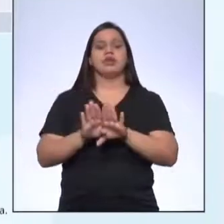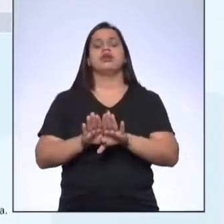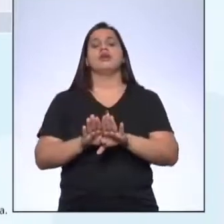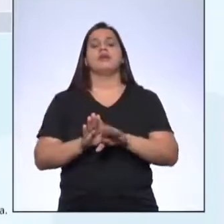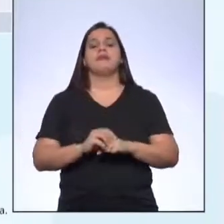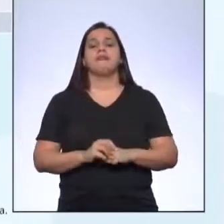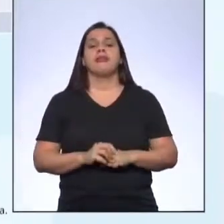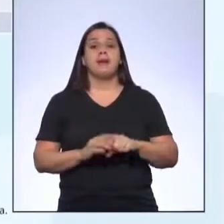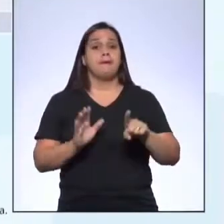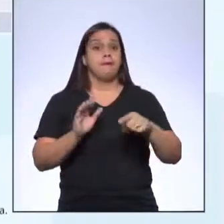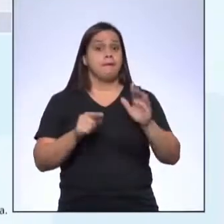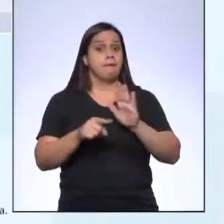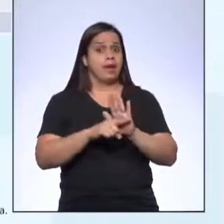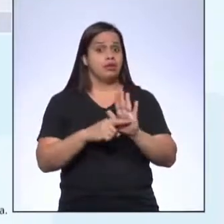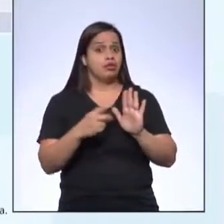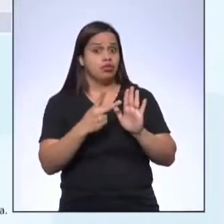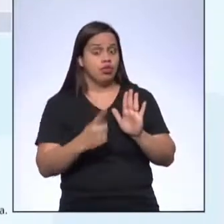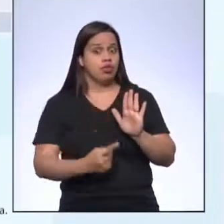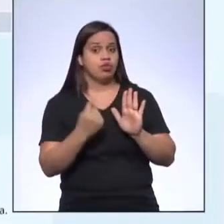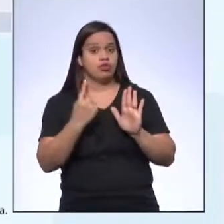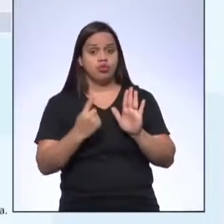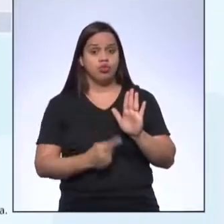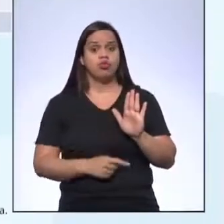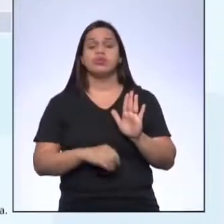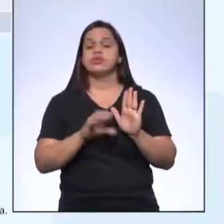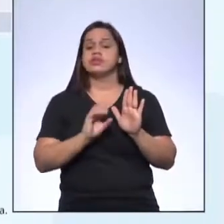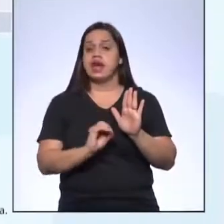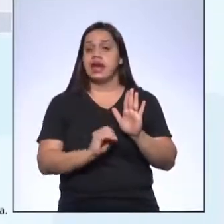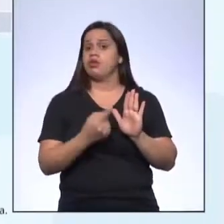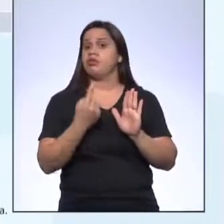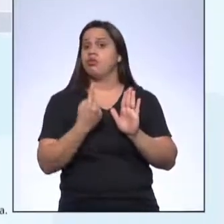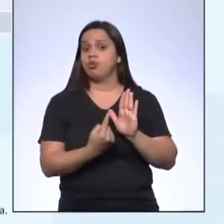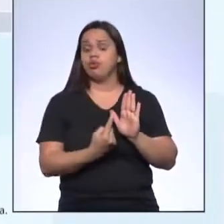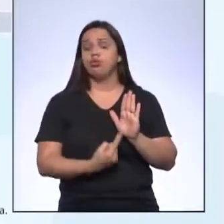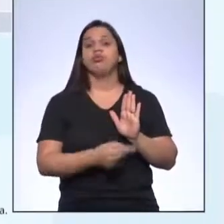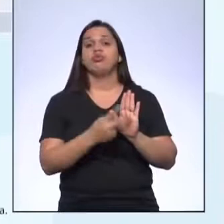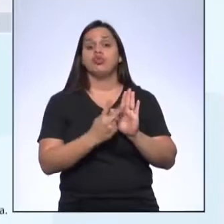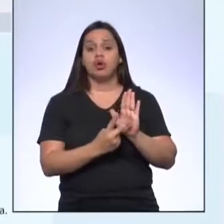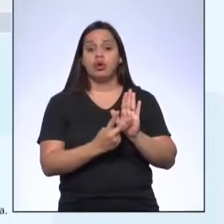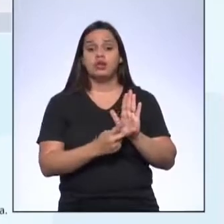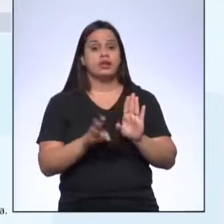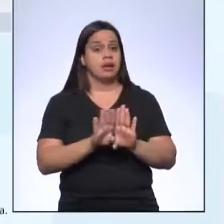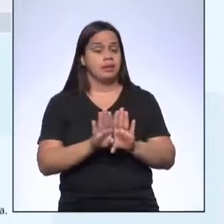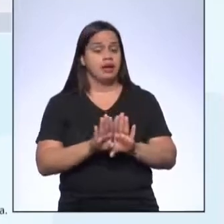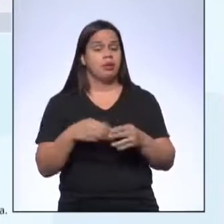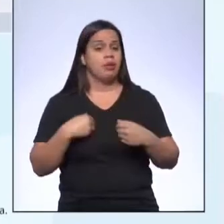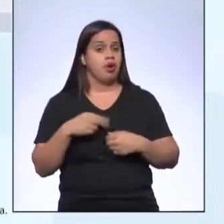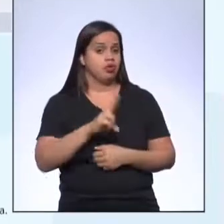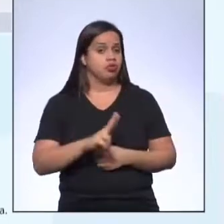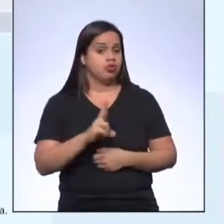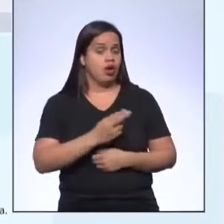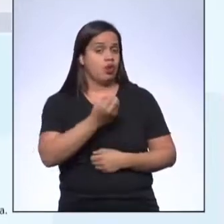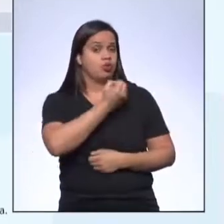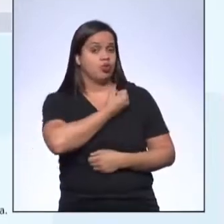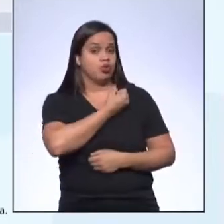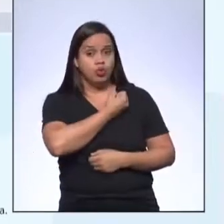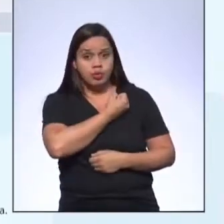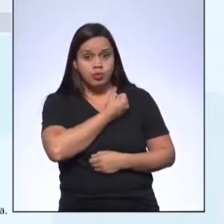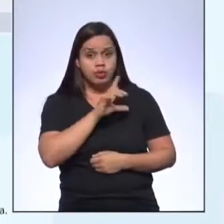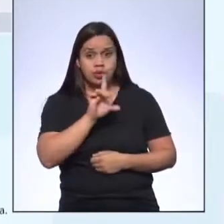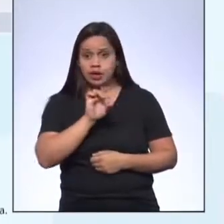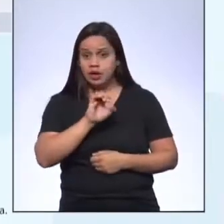2 menos 1 0 1 2 eu posso usar um número decimal